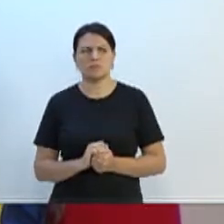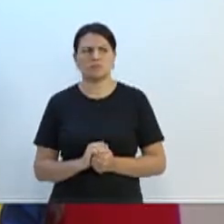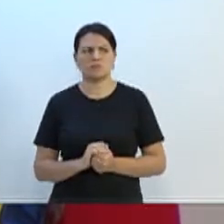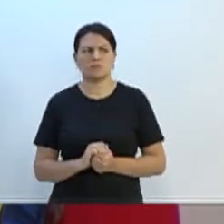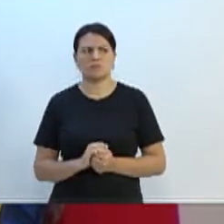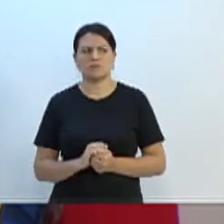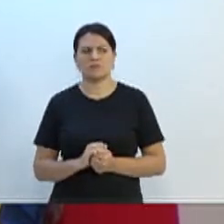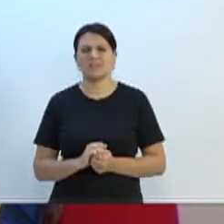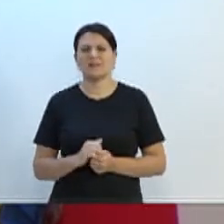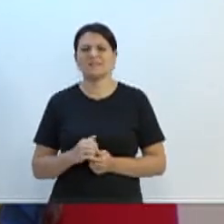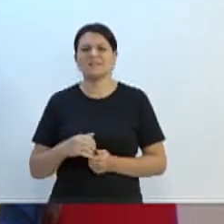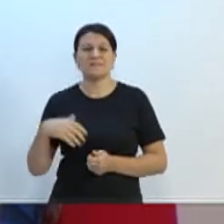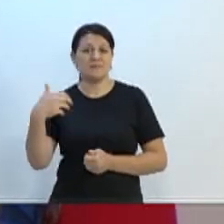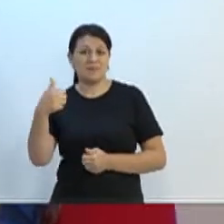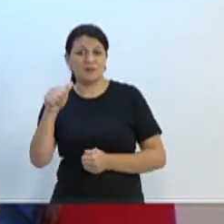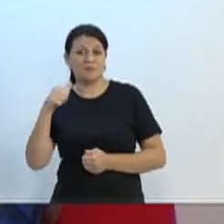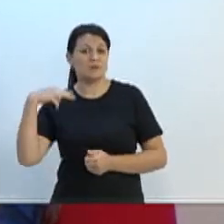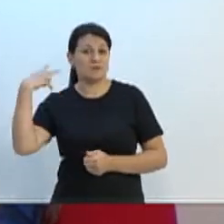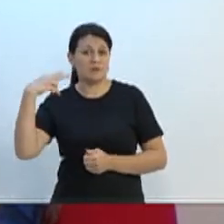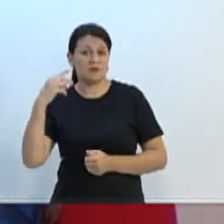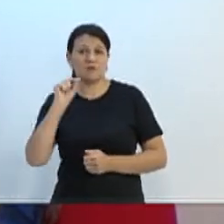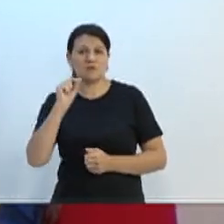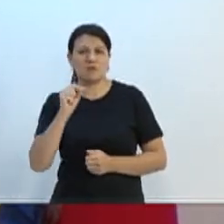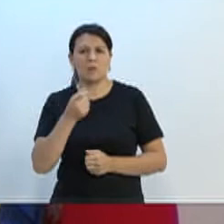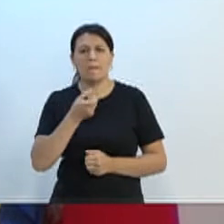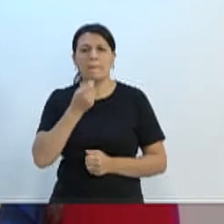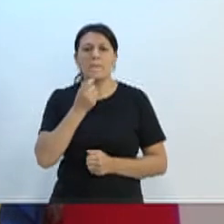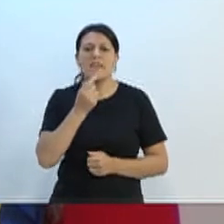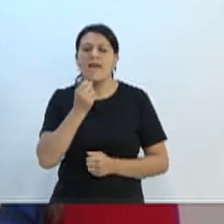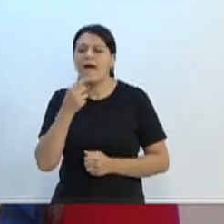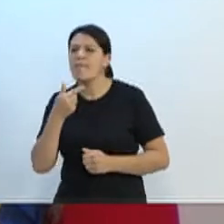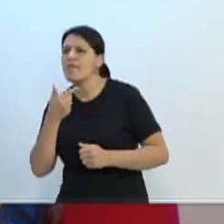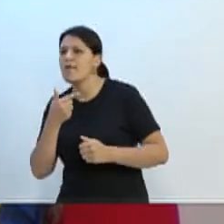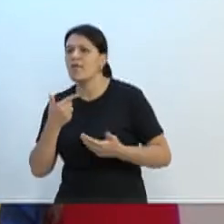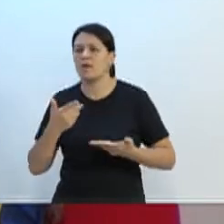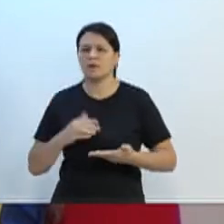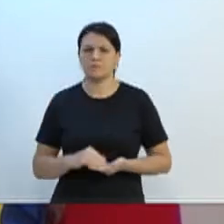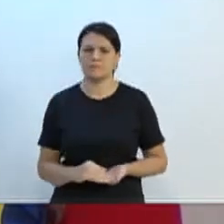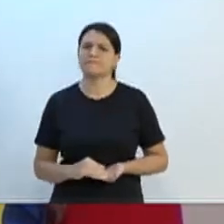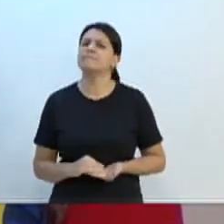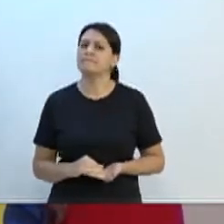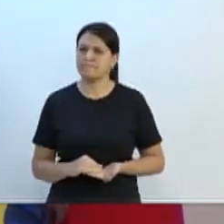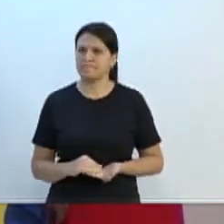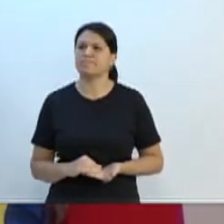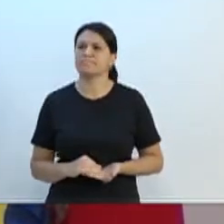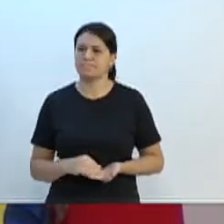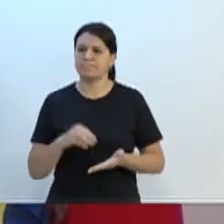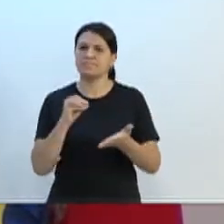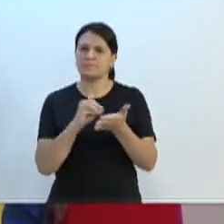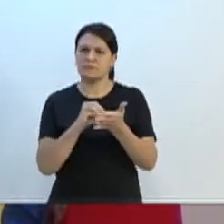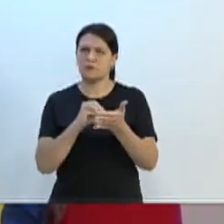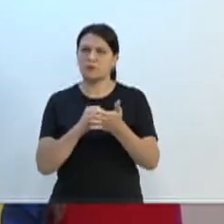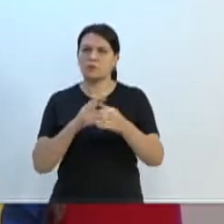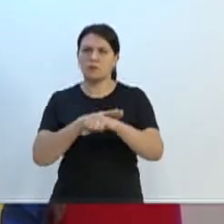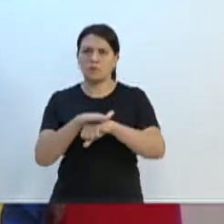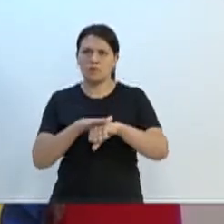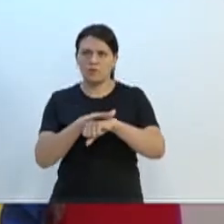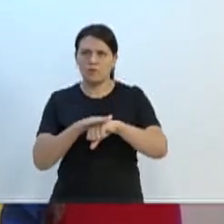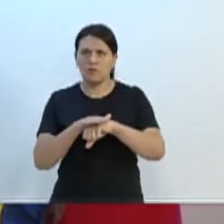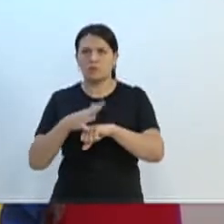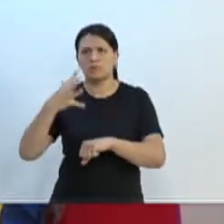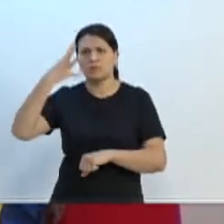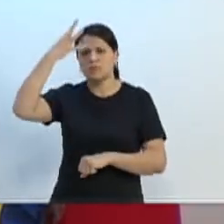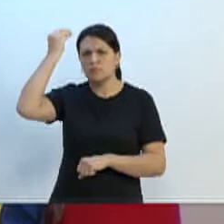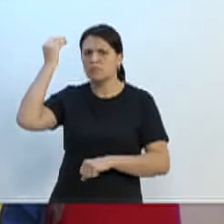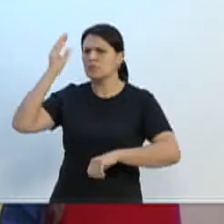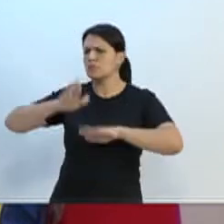claro, passaram a ser chacota em alguns momentos. Então, faltou conversa, o líder do governo talvez deveria